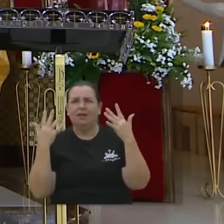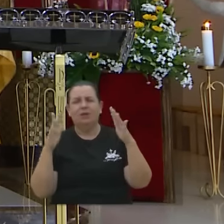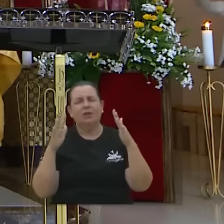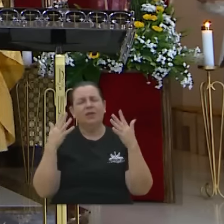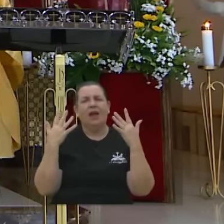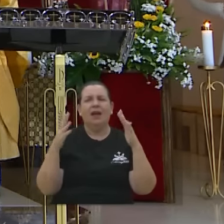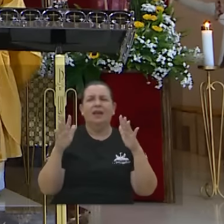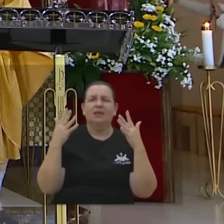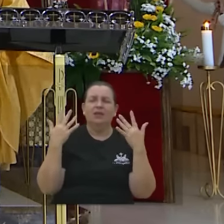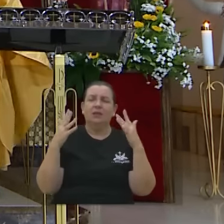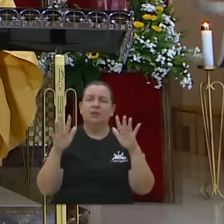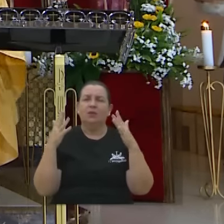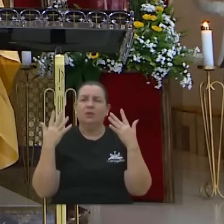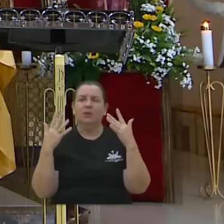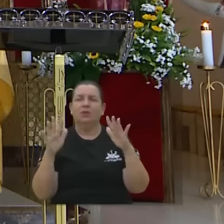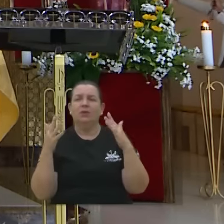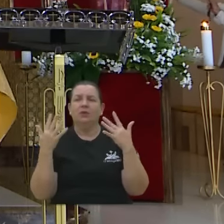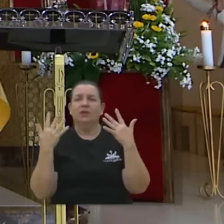aleluia,